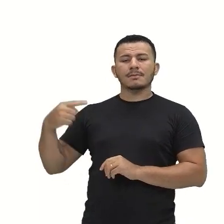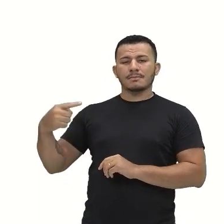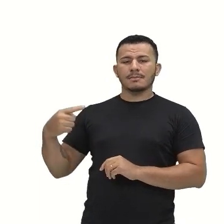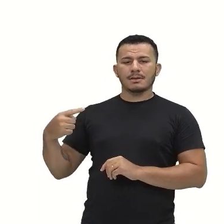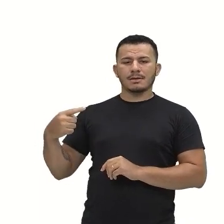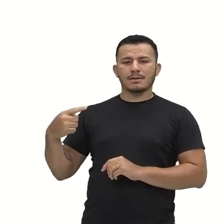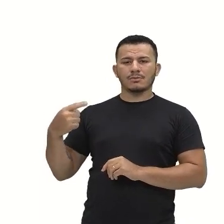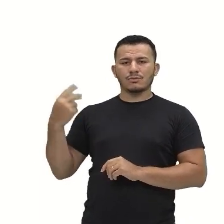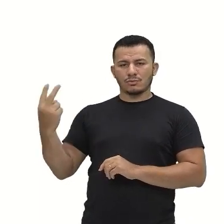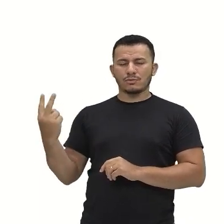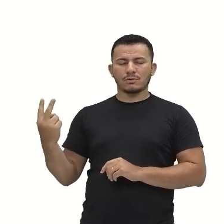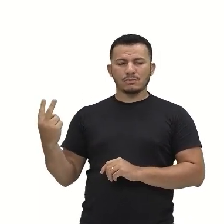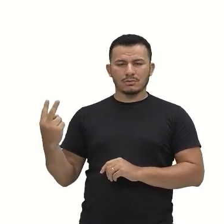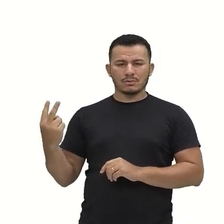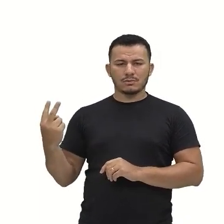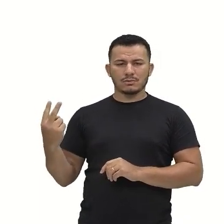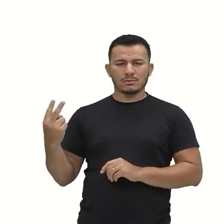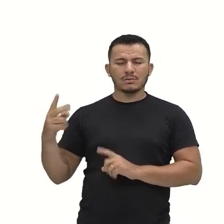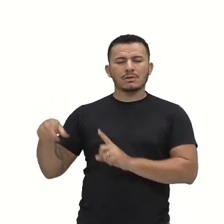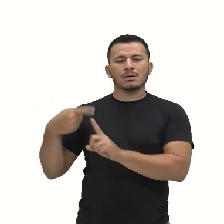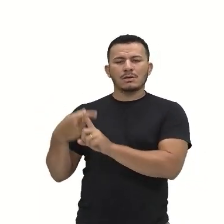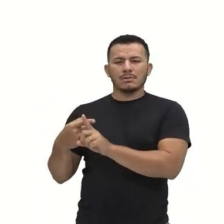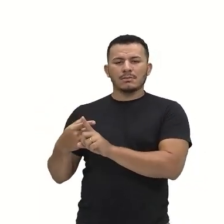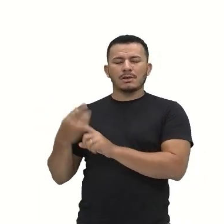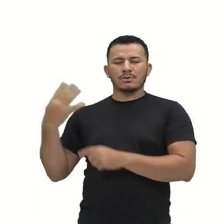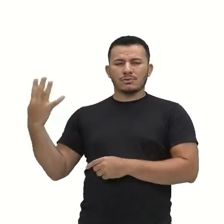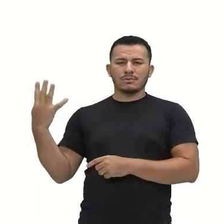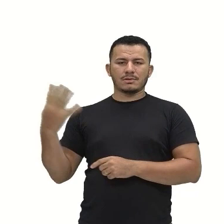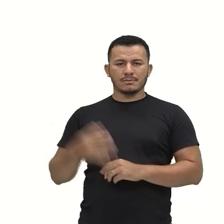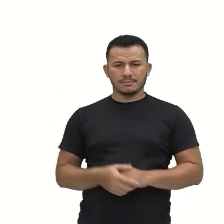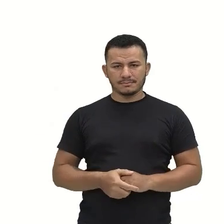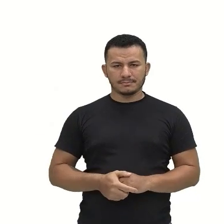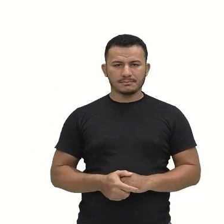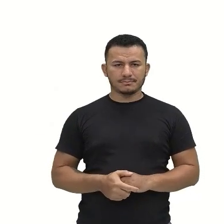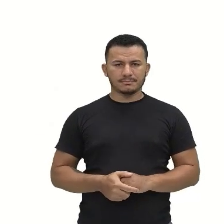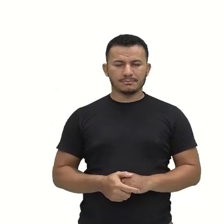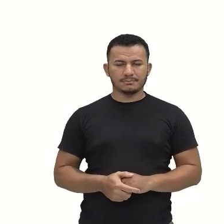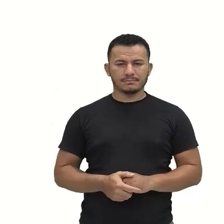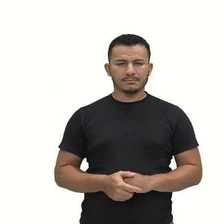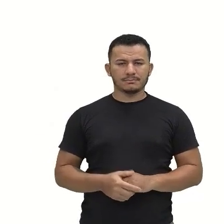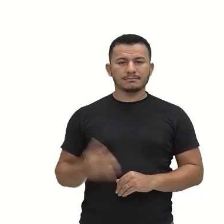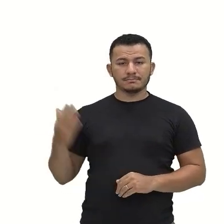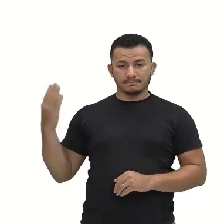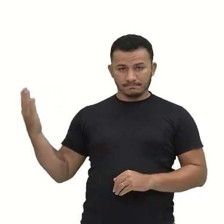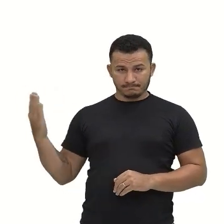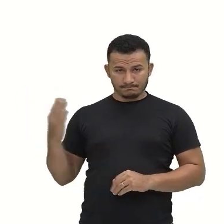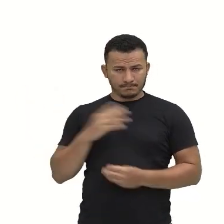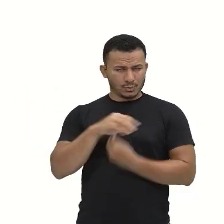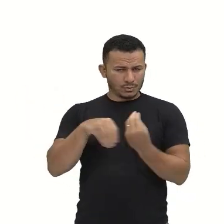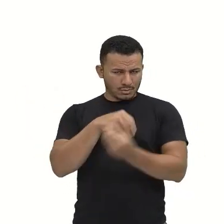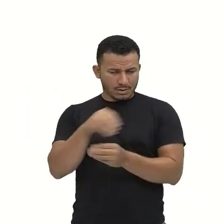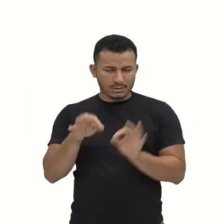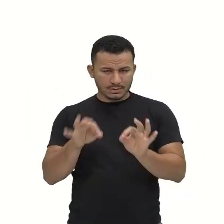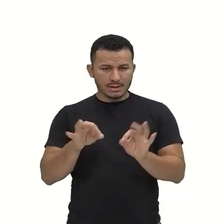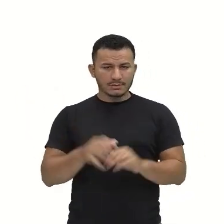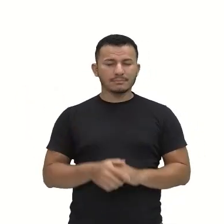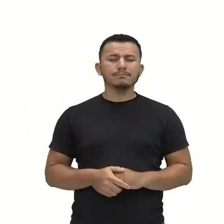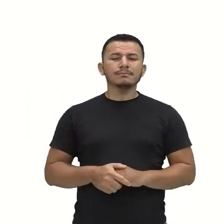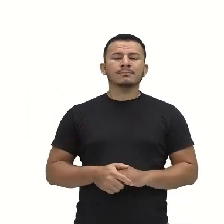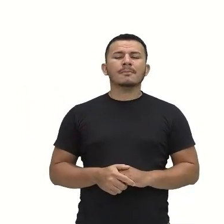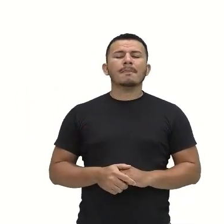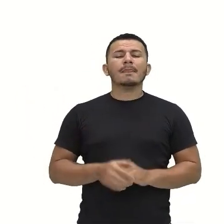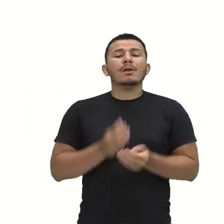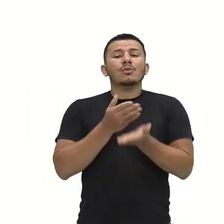menos 2, mais 4. Olha lá, tá aí, ó, tá tudo misturado. O que a gente pode